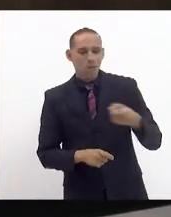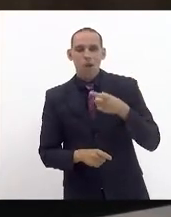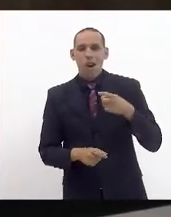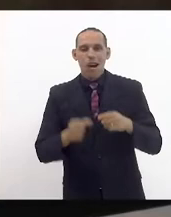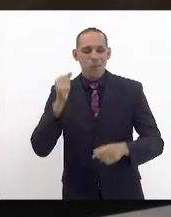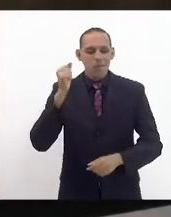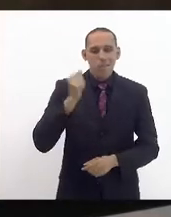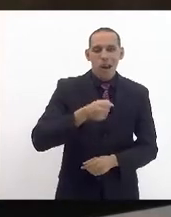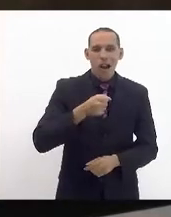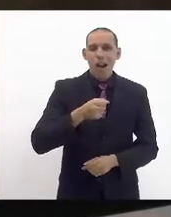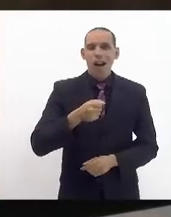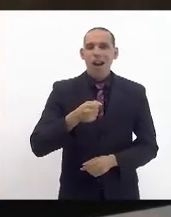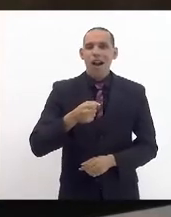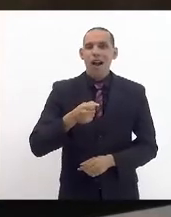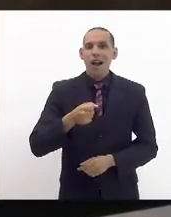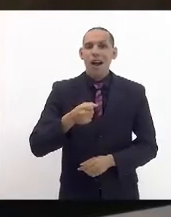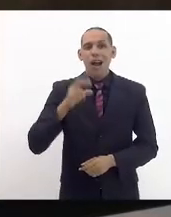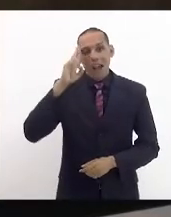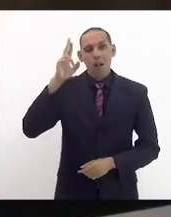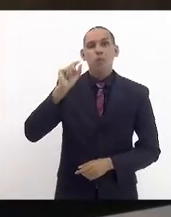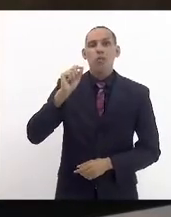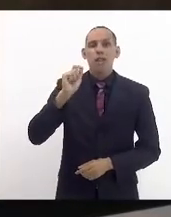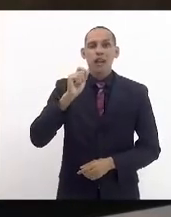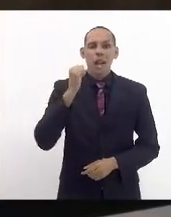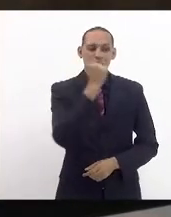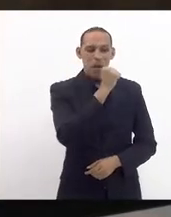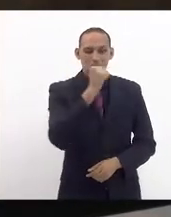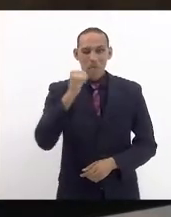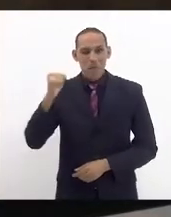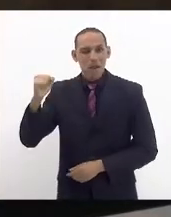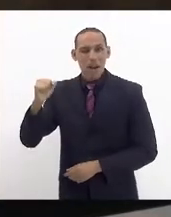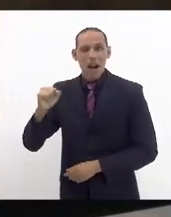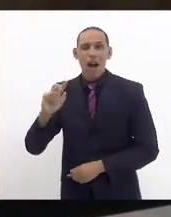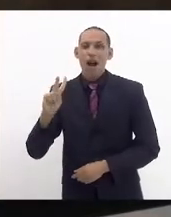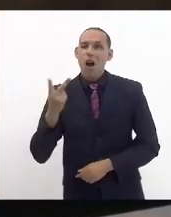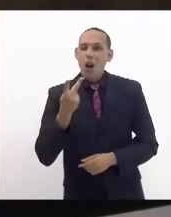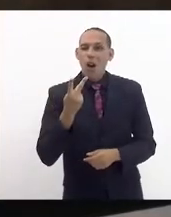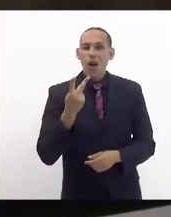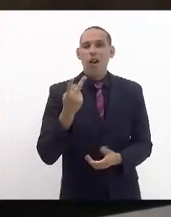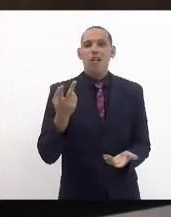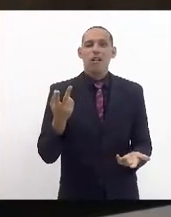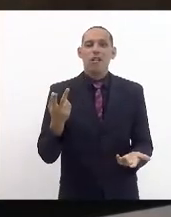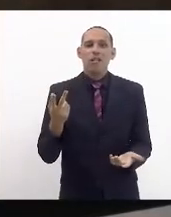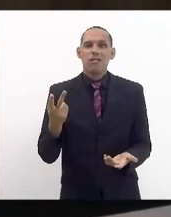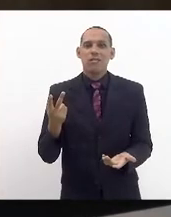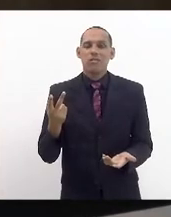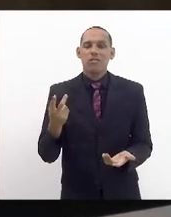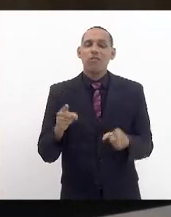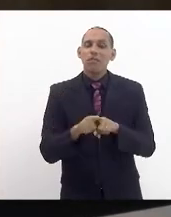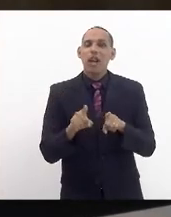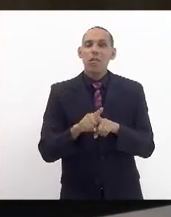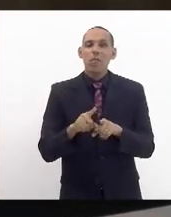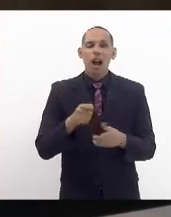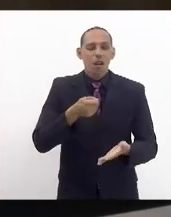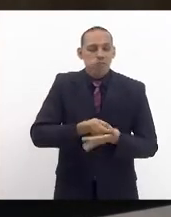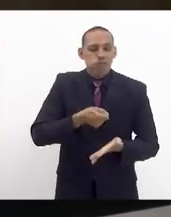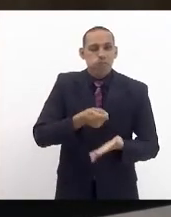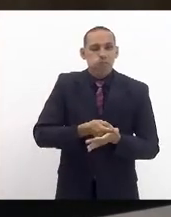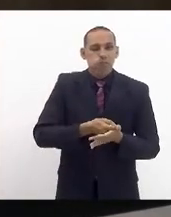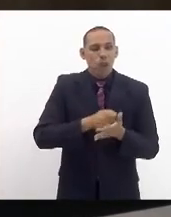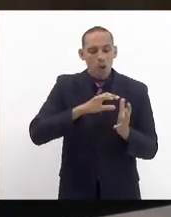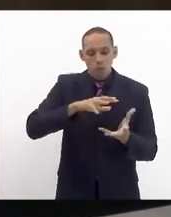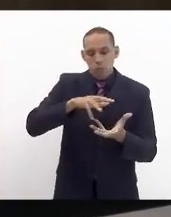responsável pelo assassinato de homossexuais, por muitas ditaduras no mundo